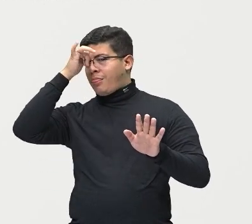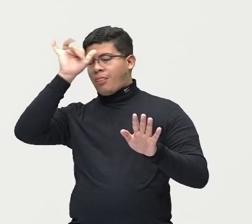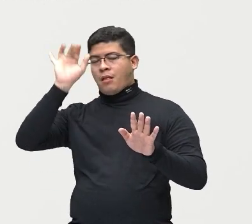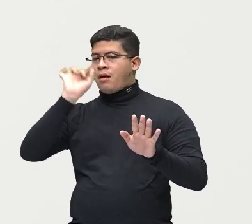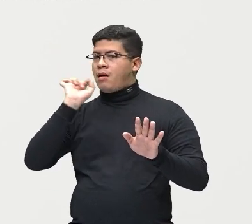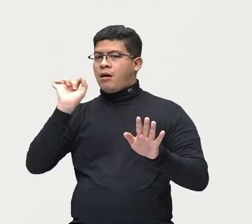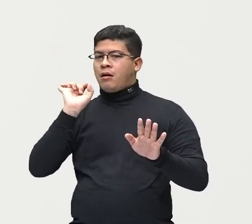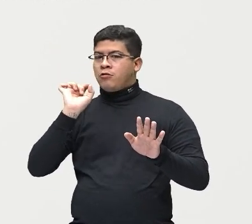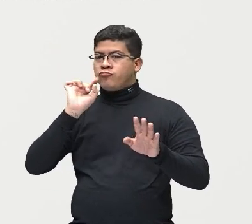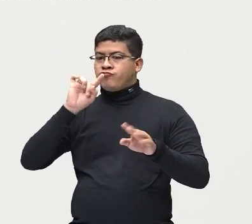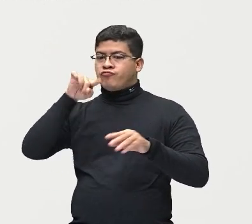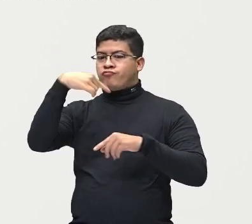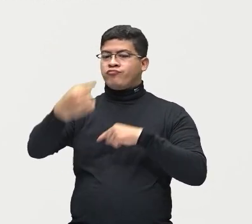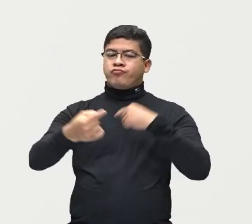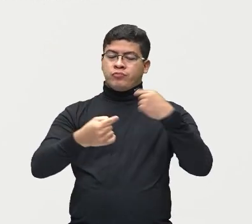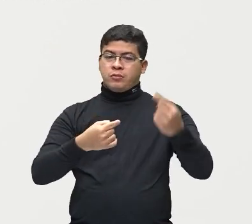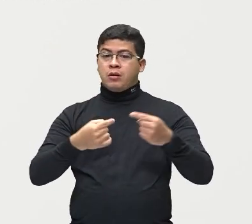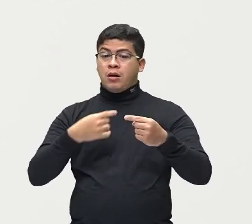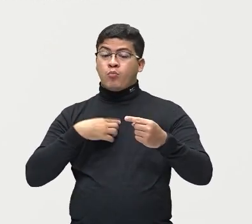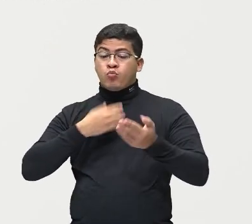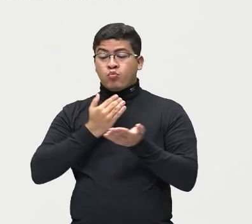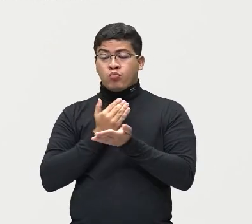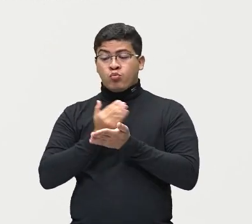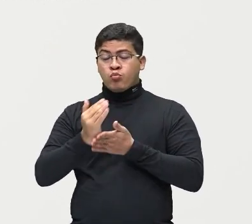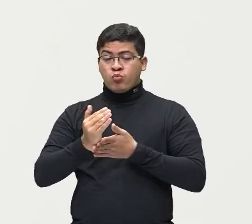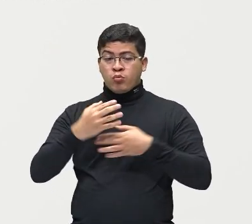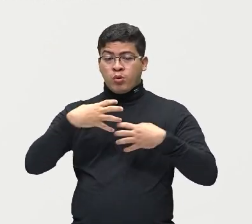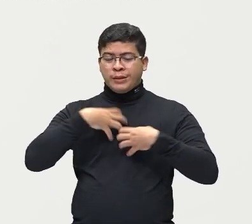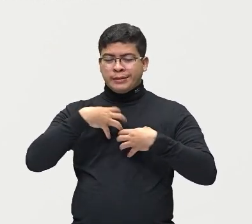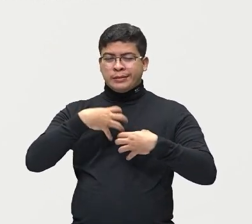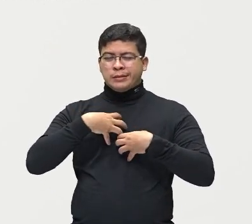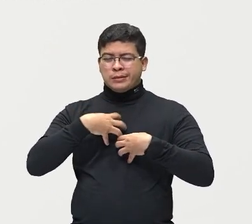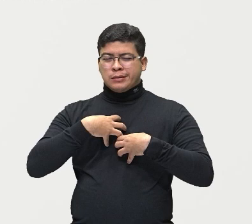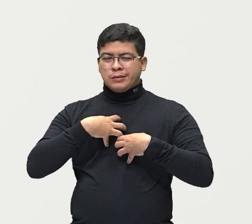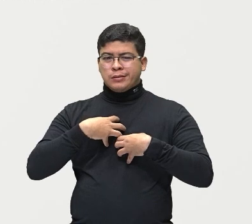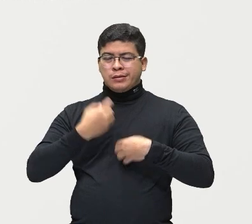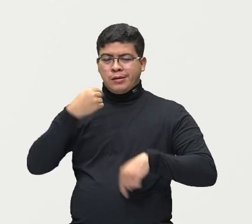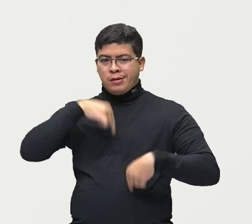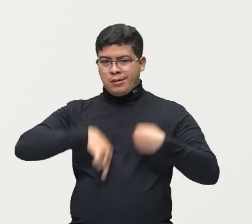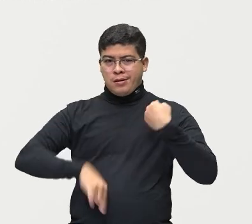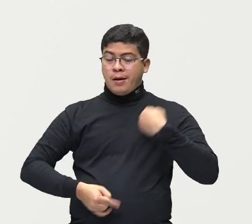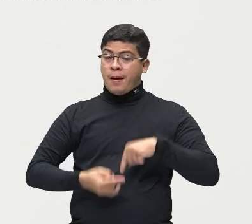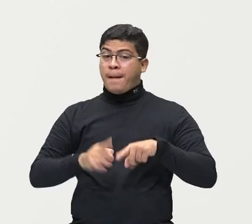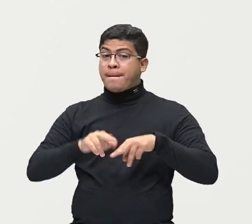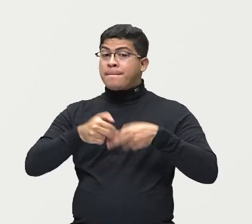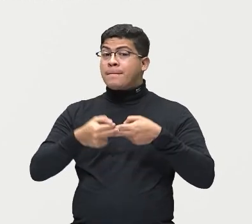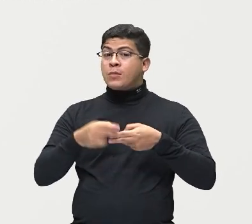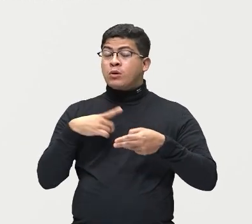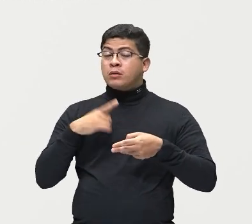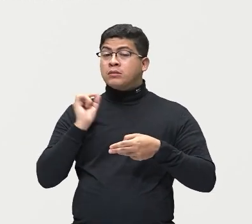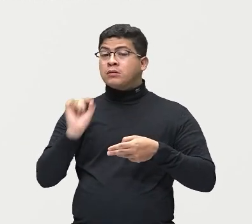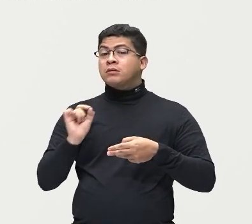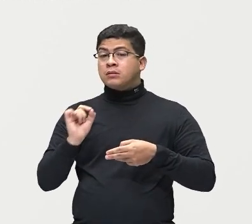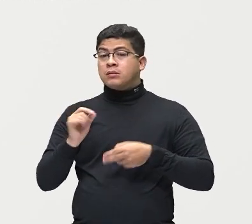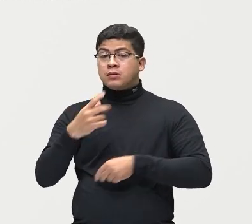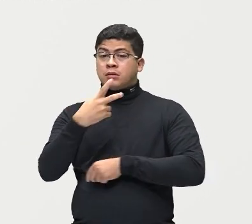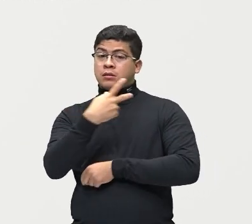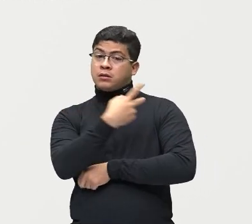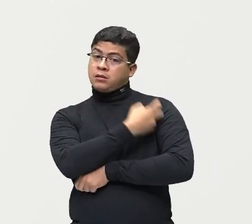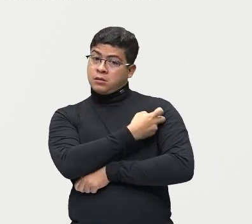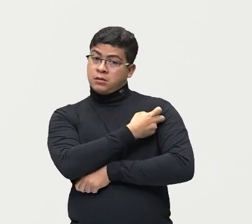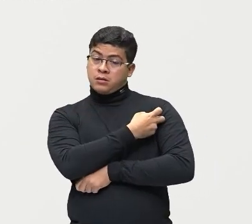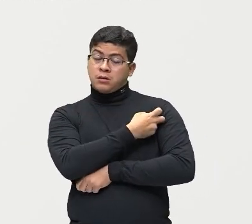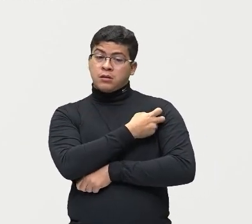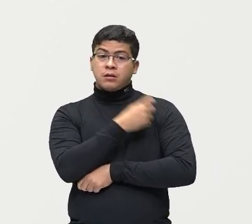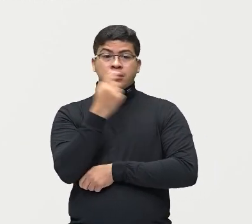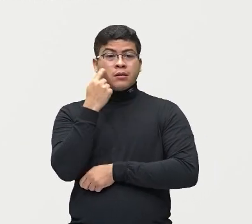prevenia a infecção quando estava na sua fase inicial. Por isso que a vacina de Albert Sabin